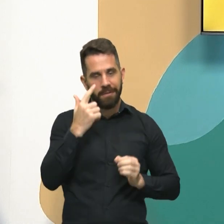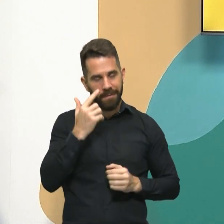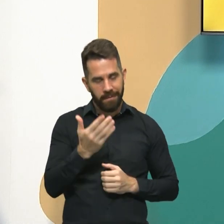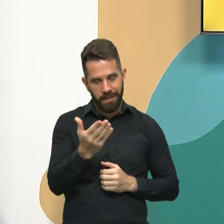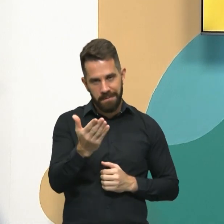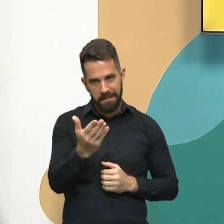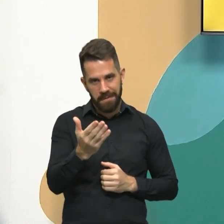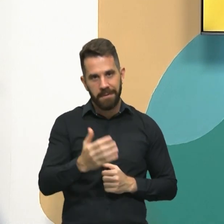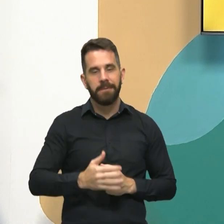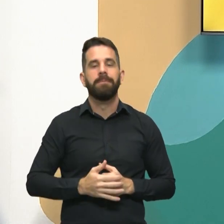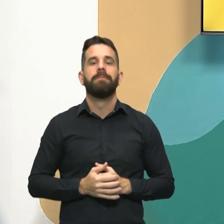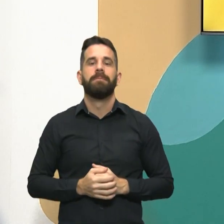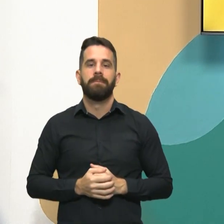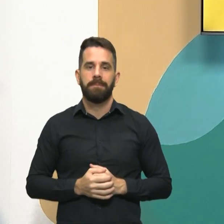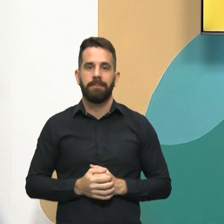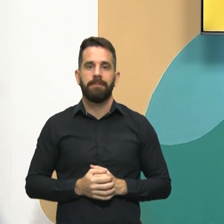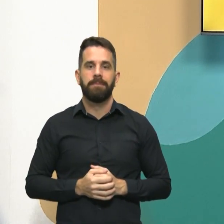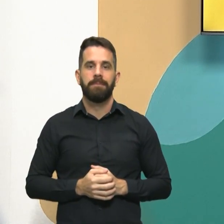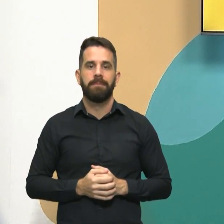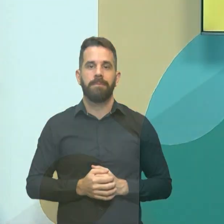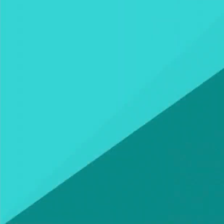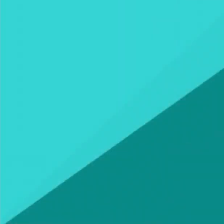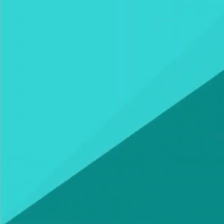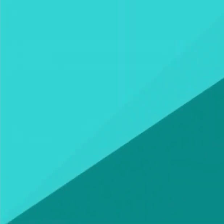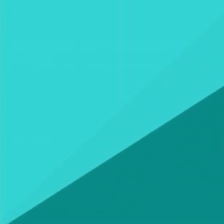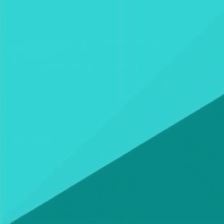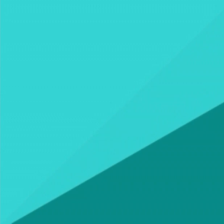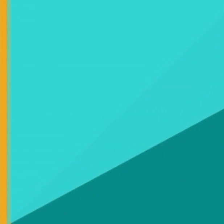de toda essa programação. Vamos ver.